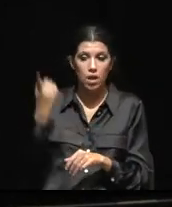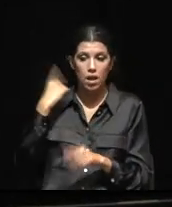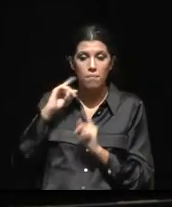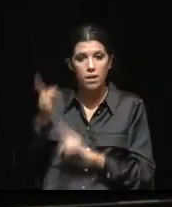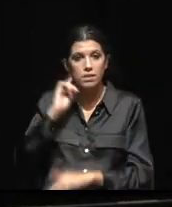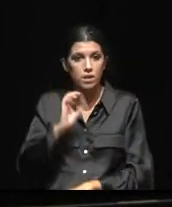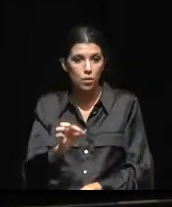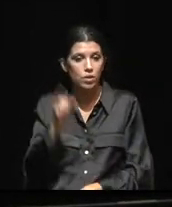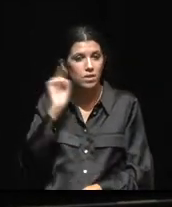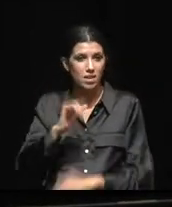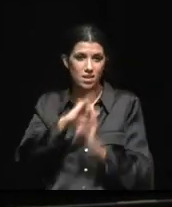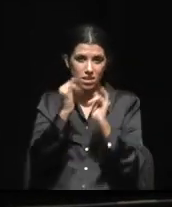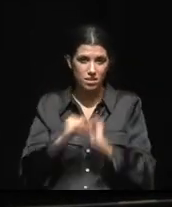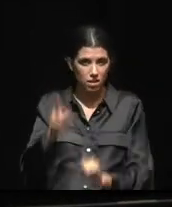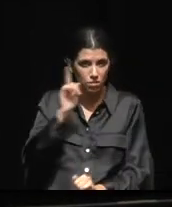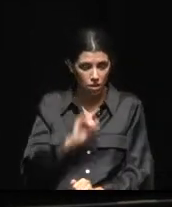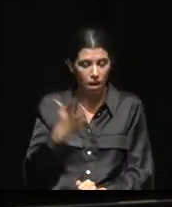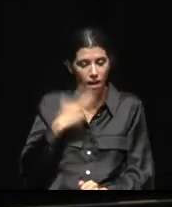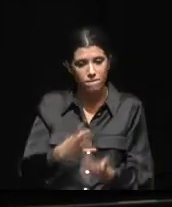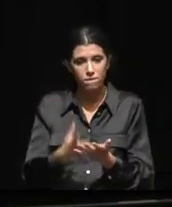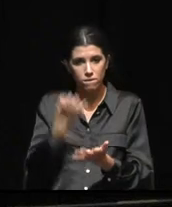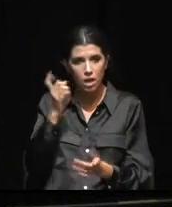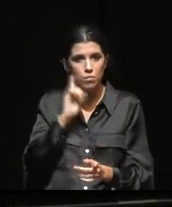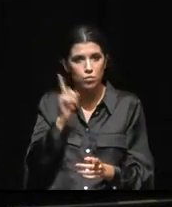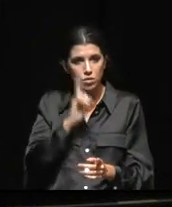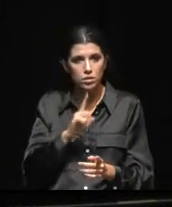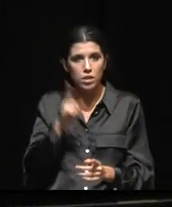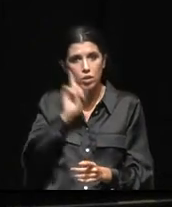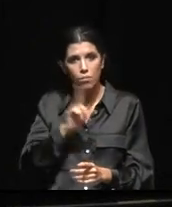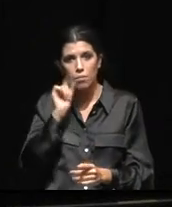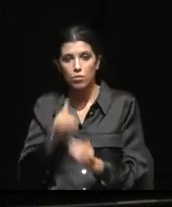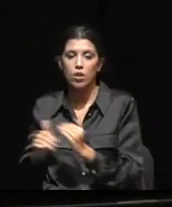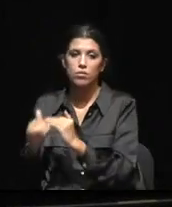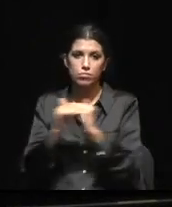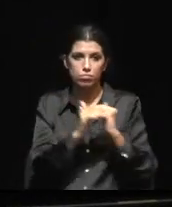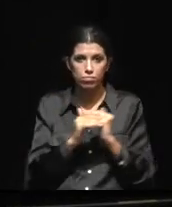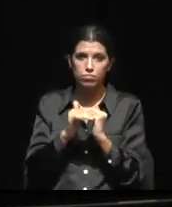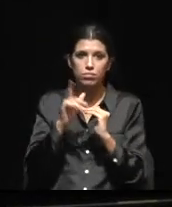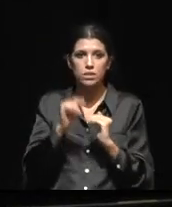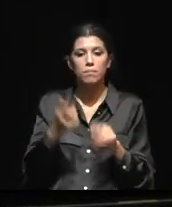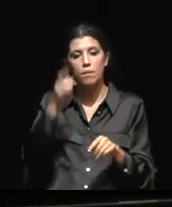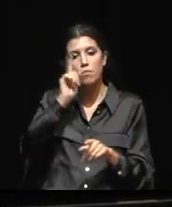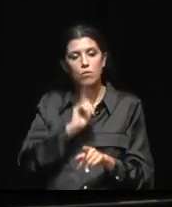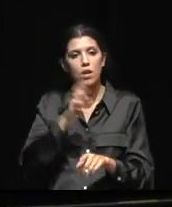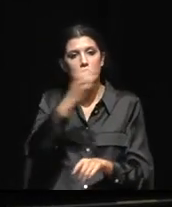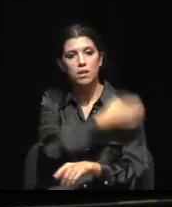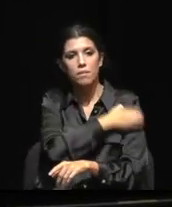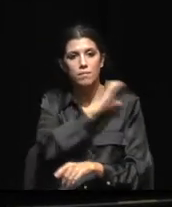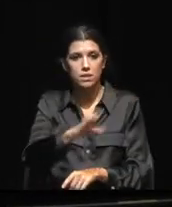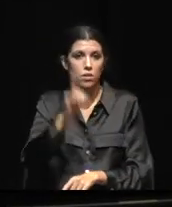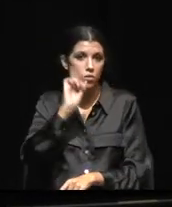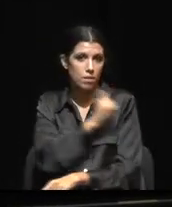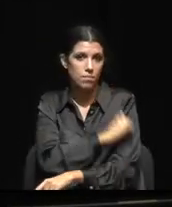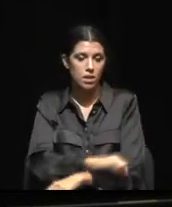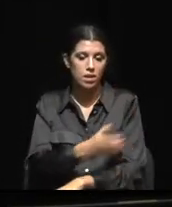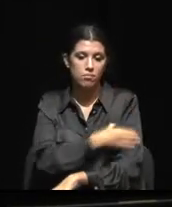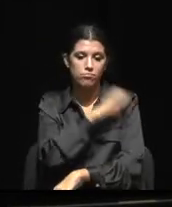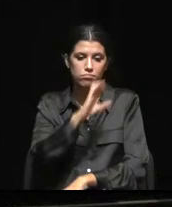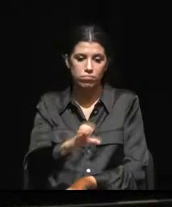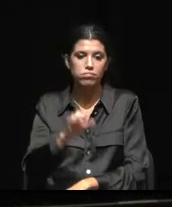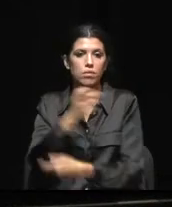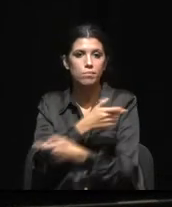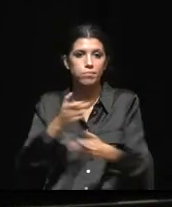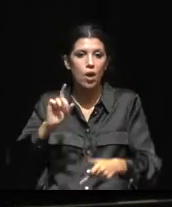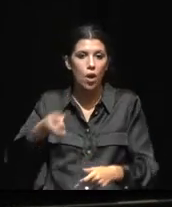Março o dia internacional da mulher que pretendendo realçar a importância da igualdade de género e da capacitação das mulheres e raparigas tem este ano como